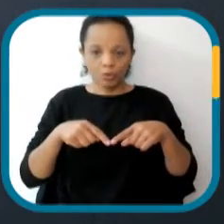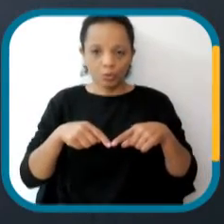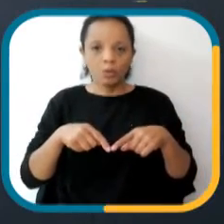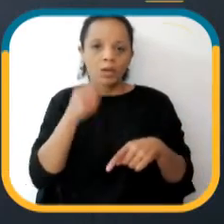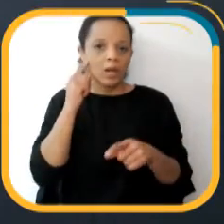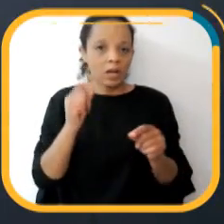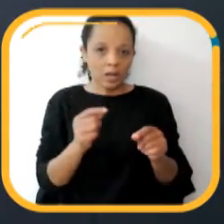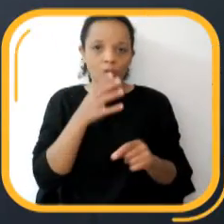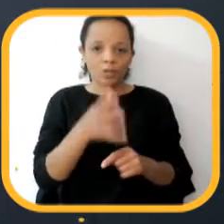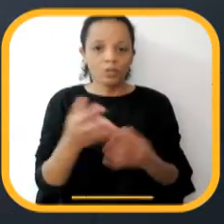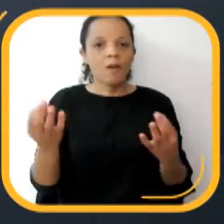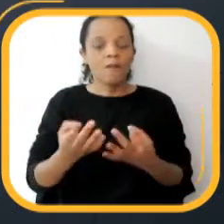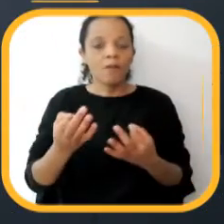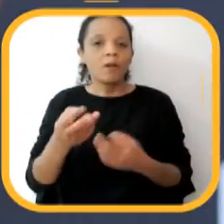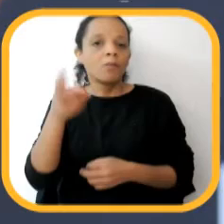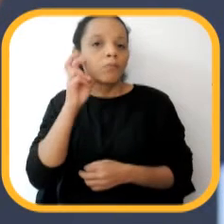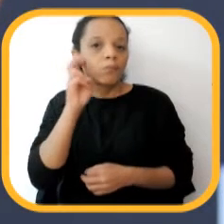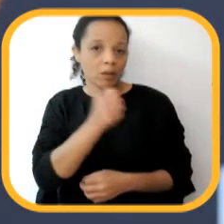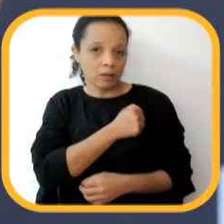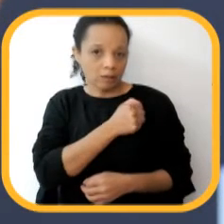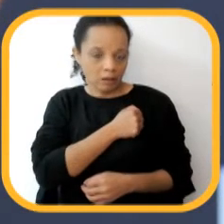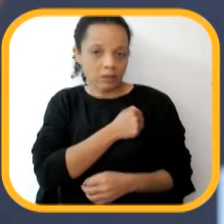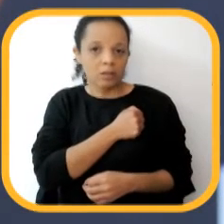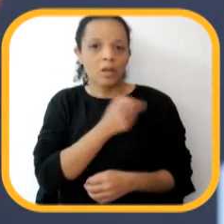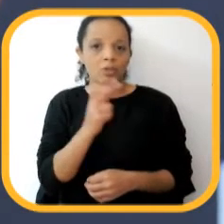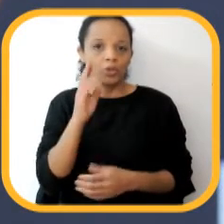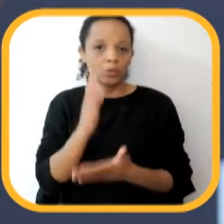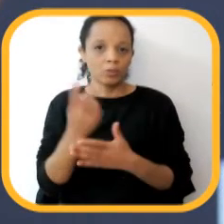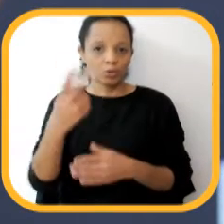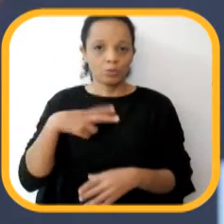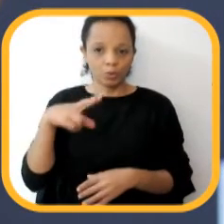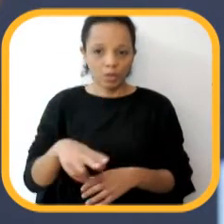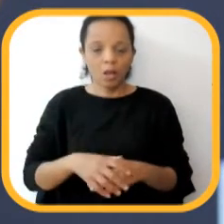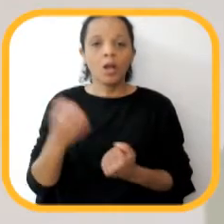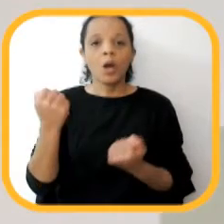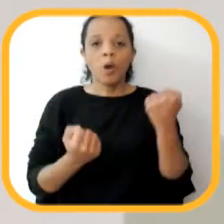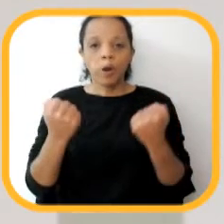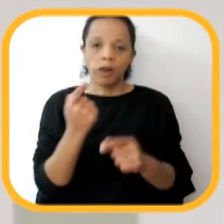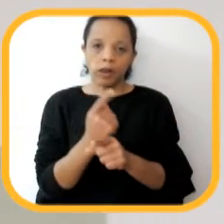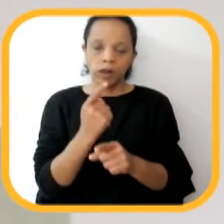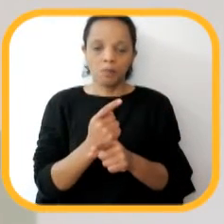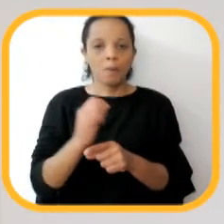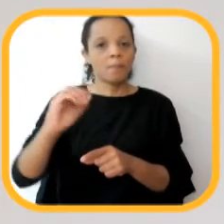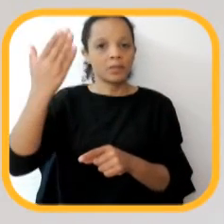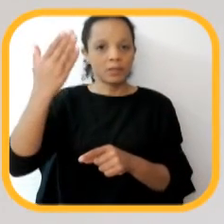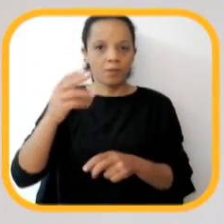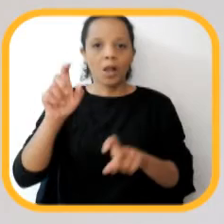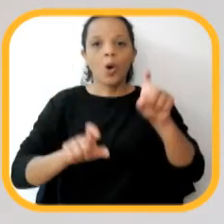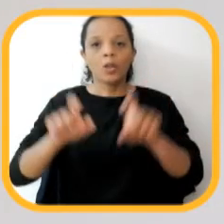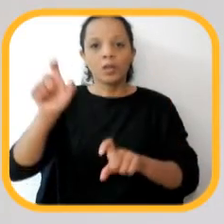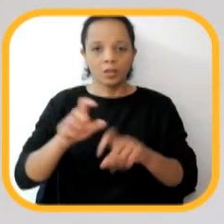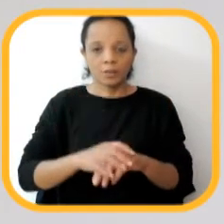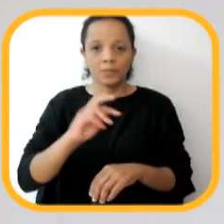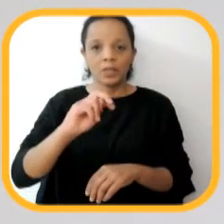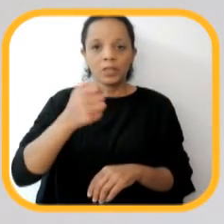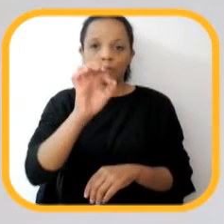Barem Rádio indica que, apesar da subida da escuta em casa nos últimos 2 anos em Portugal, o carro continua a liderar. A